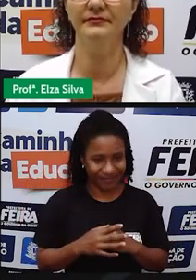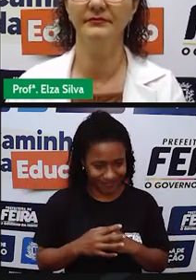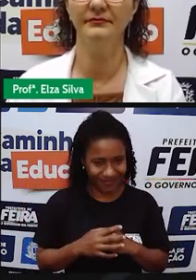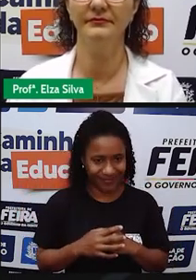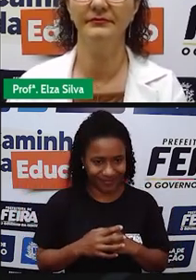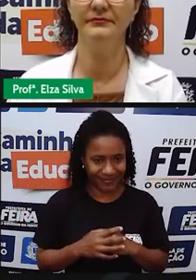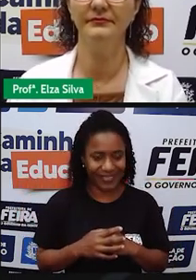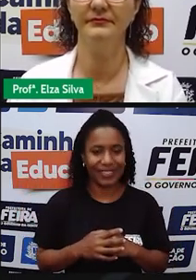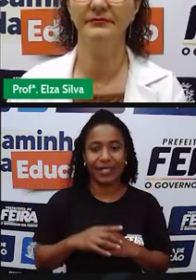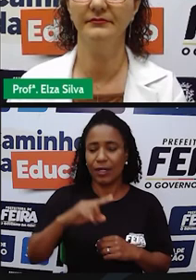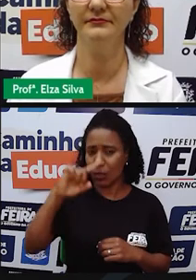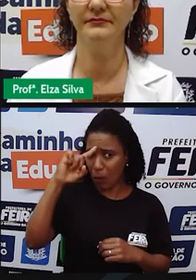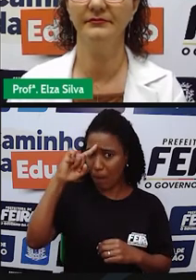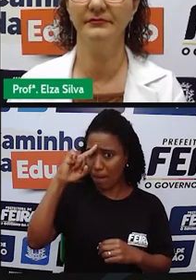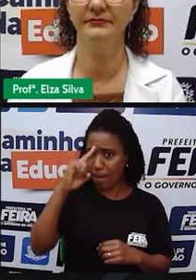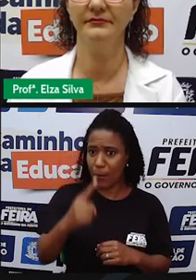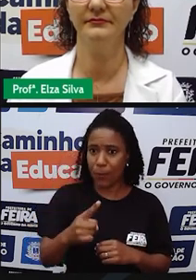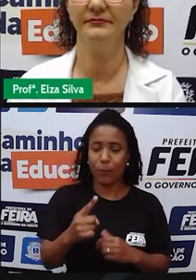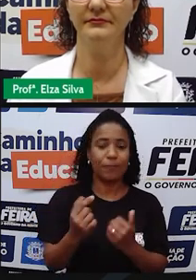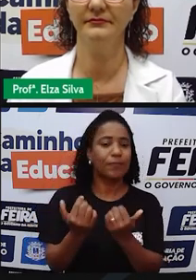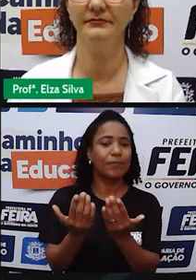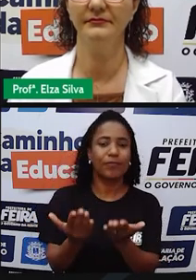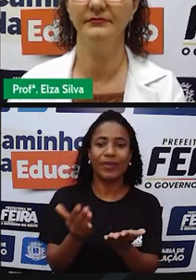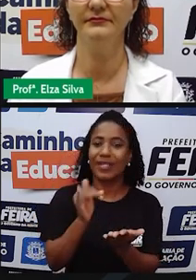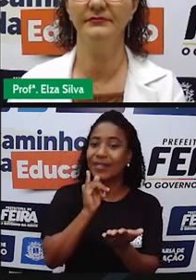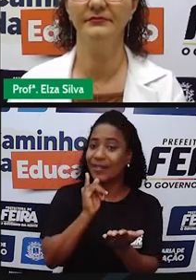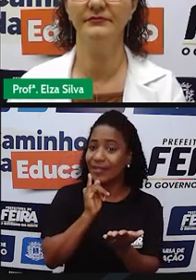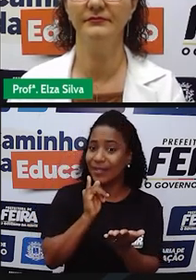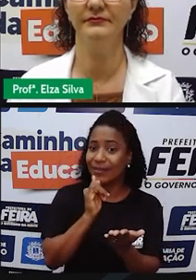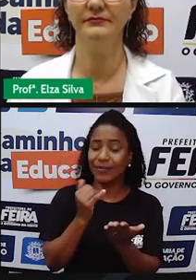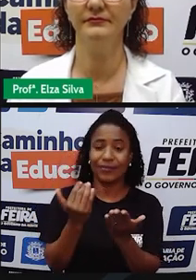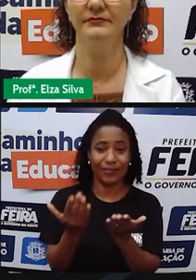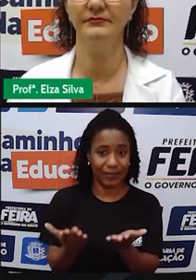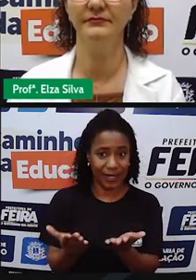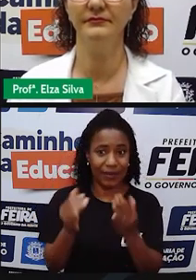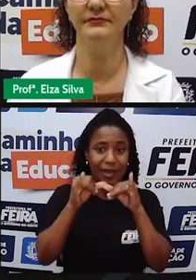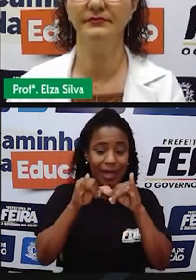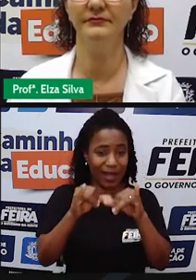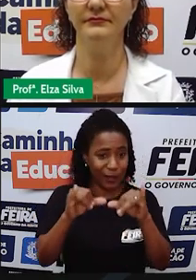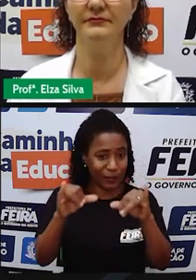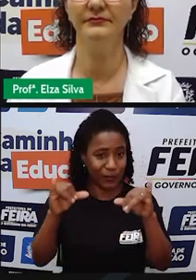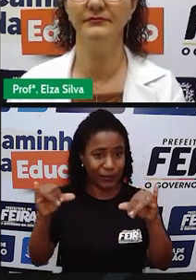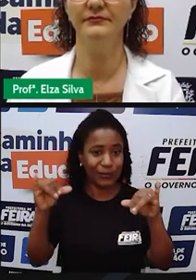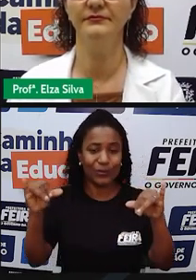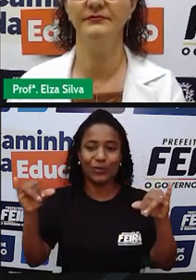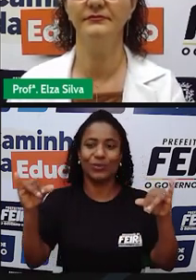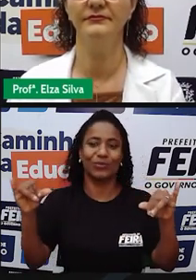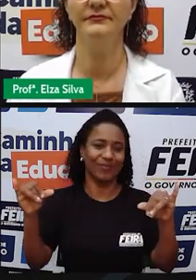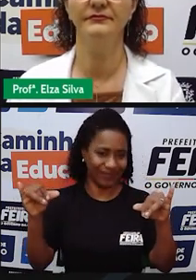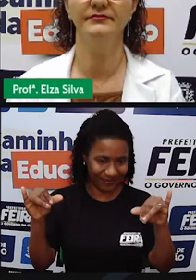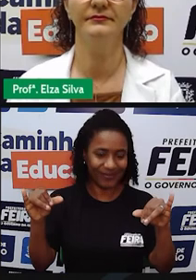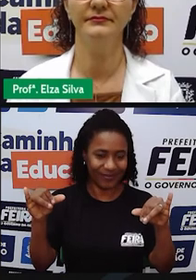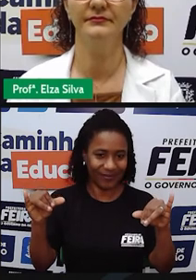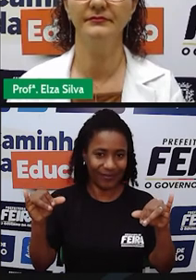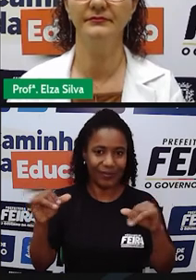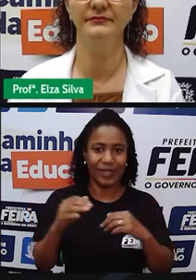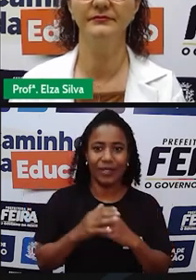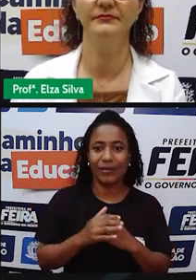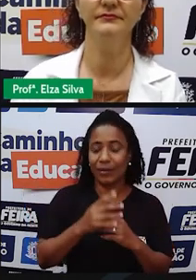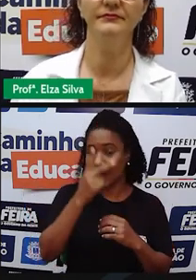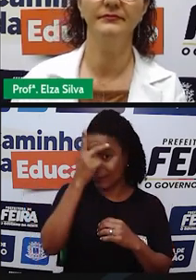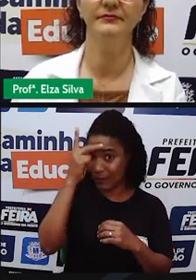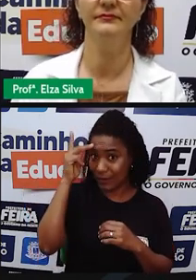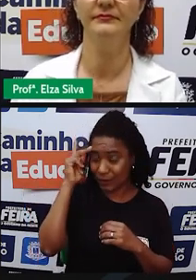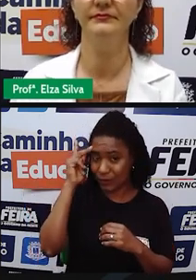ads. Advertisement and ads significa anúncio publicitário ou propaganda. E isso